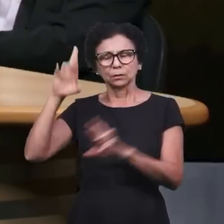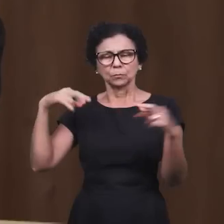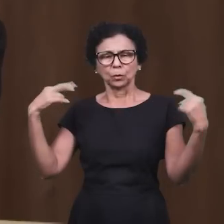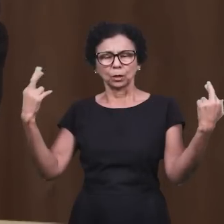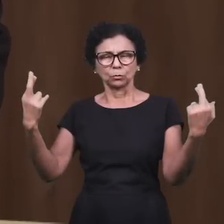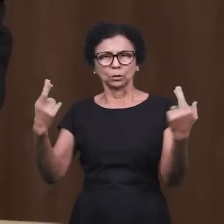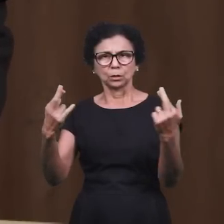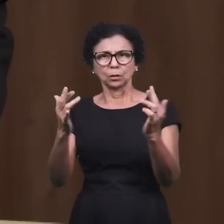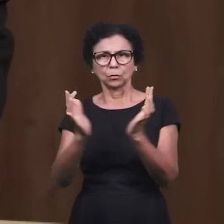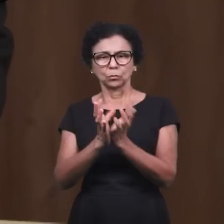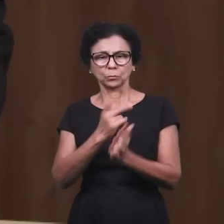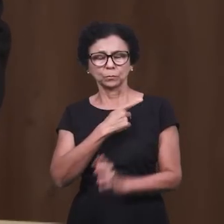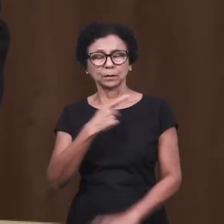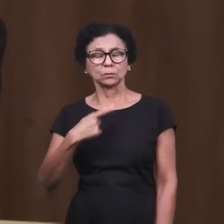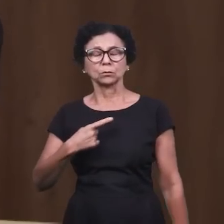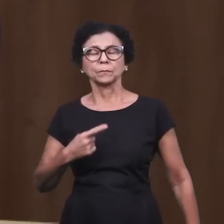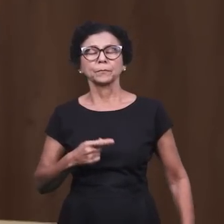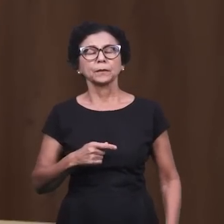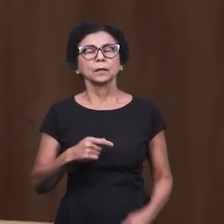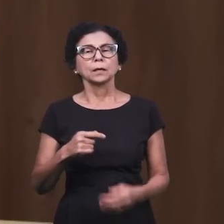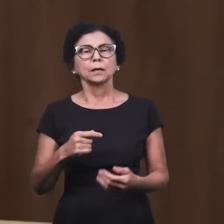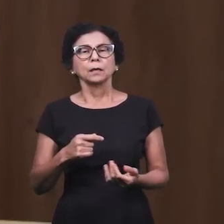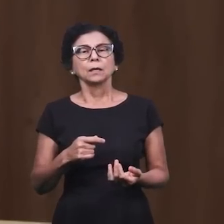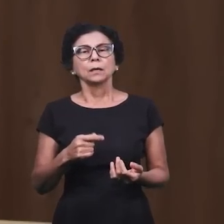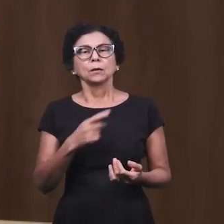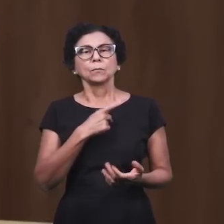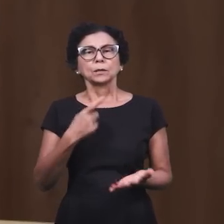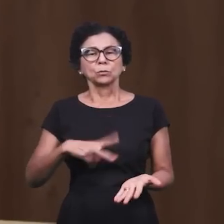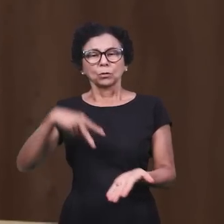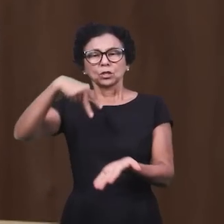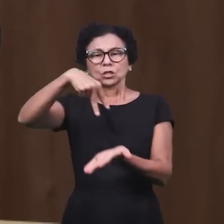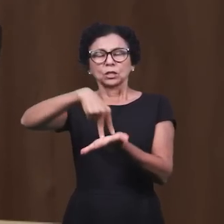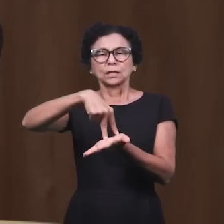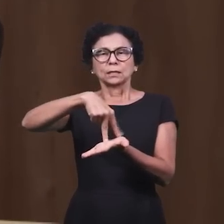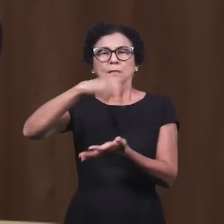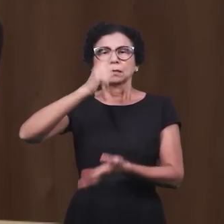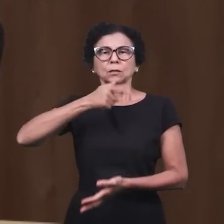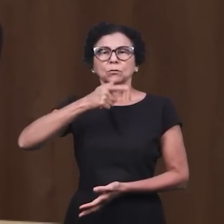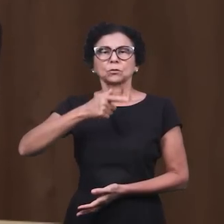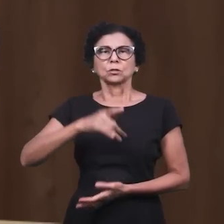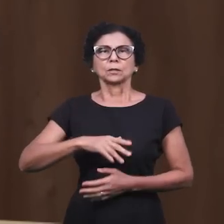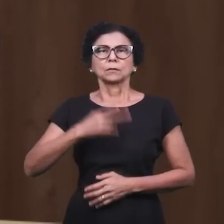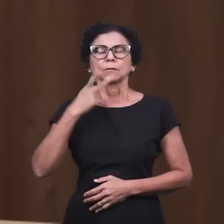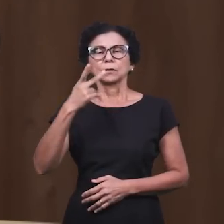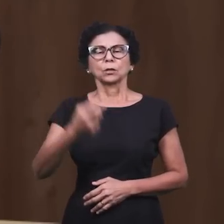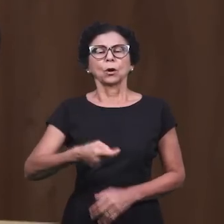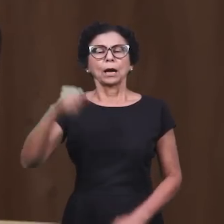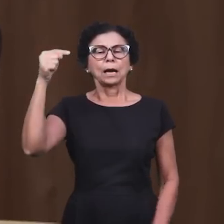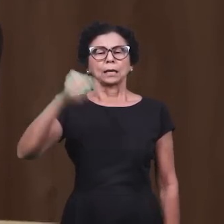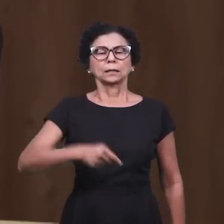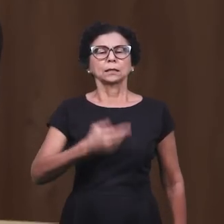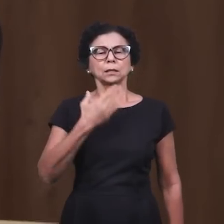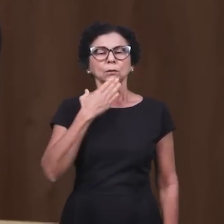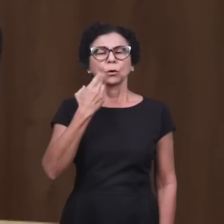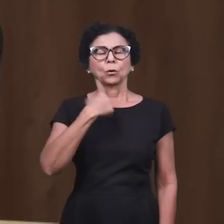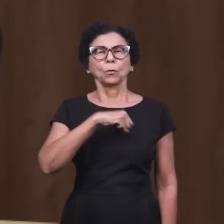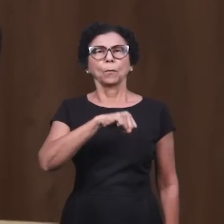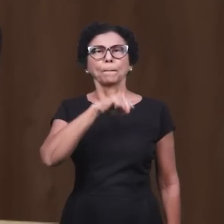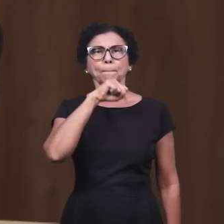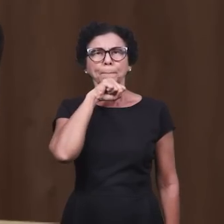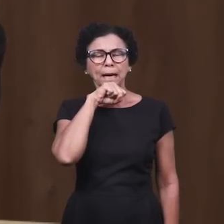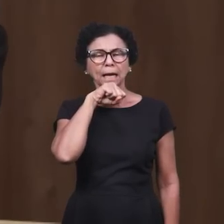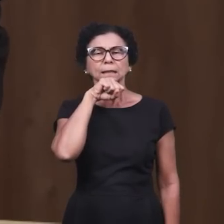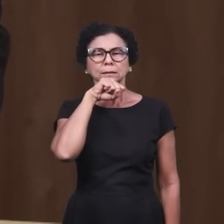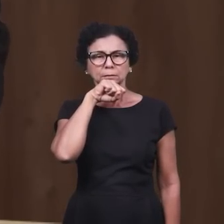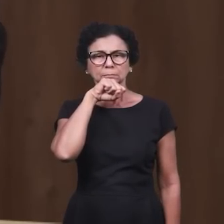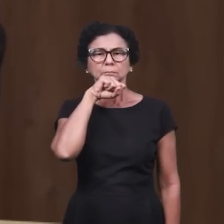assim: olha, aqui, o pai que criou o filho a ferro e fogo e está na igreja ainda,